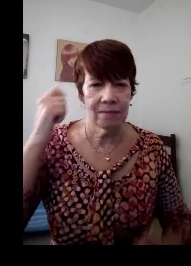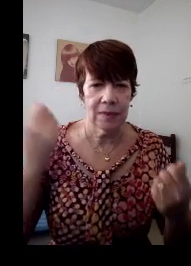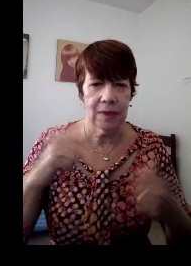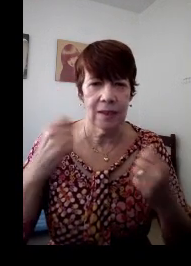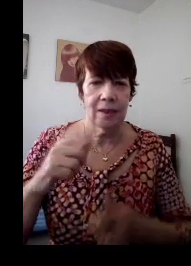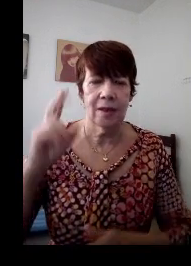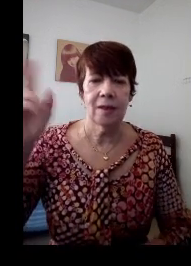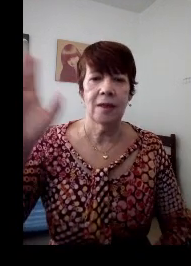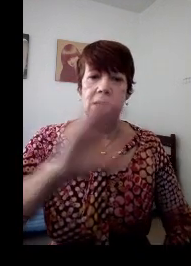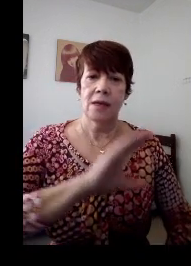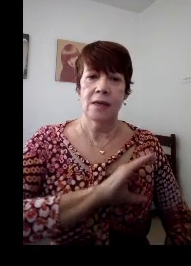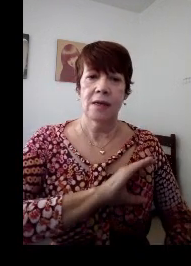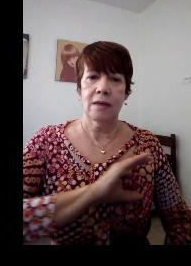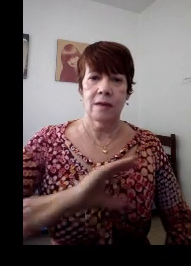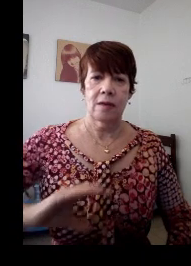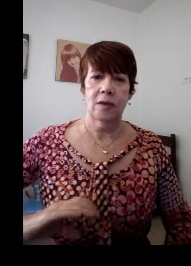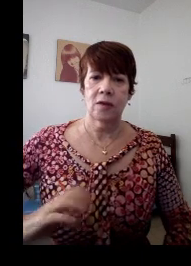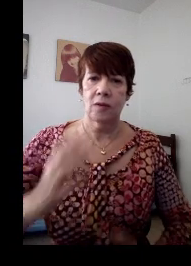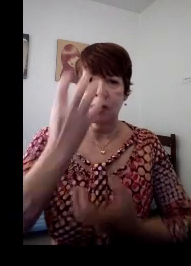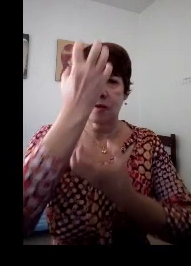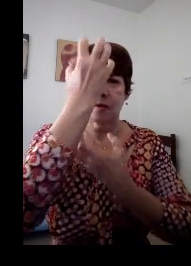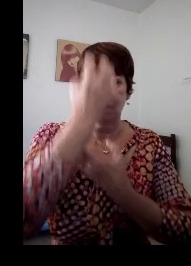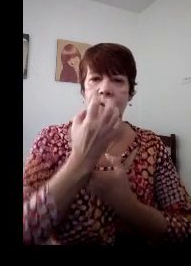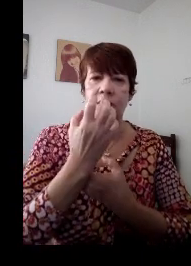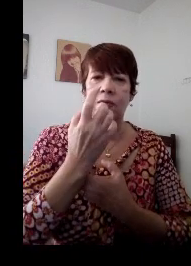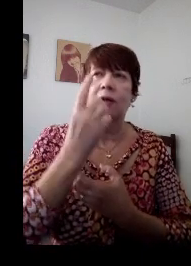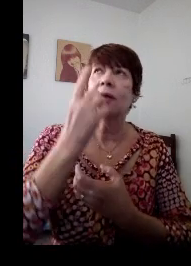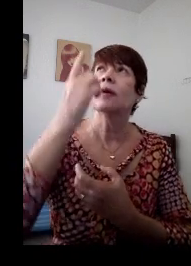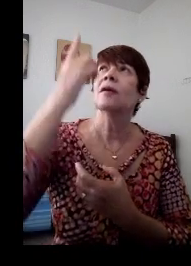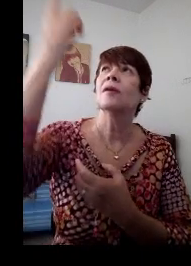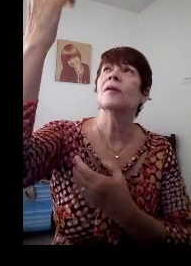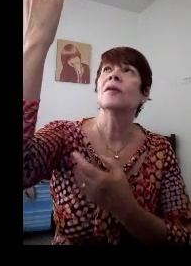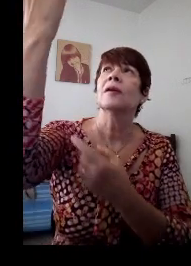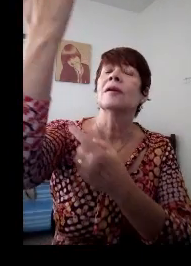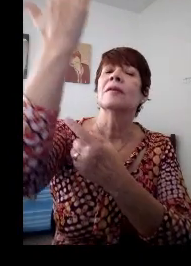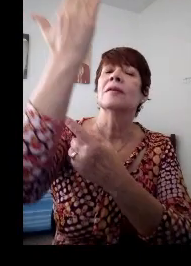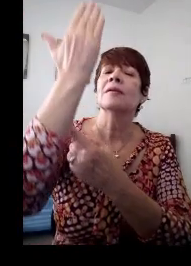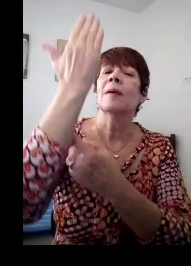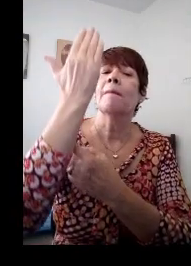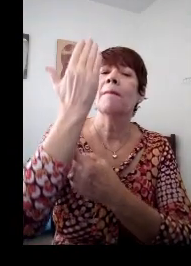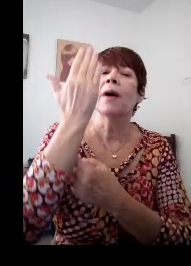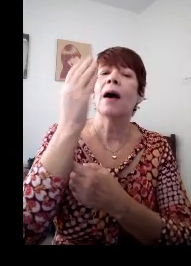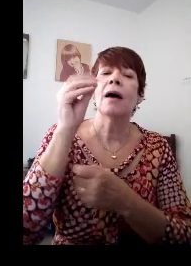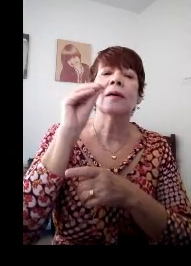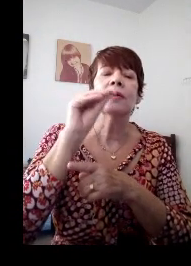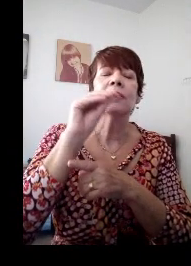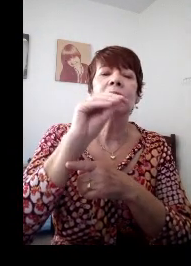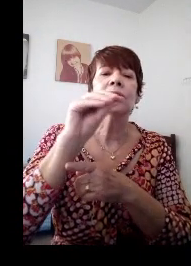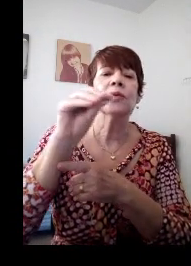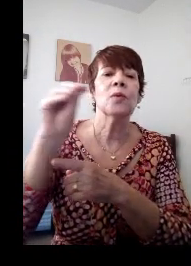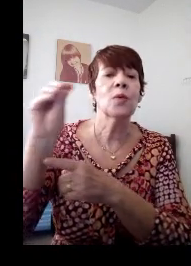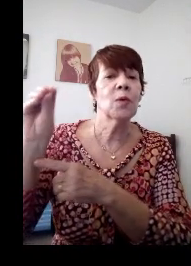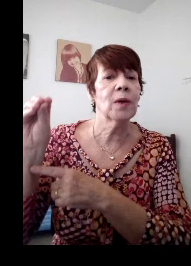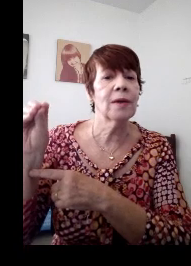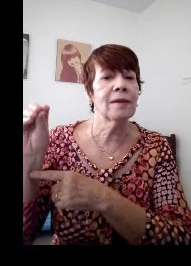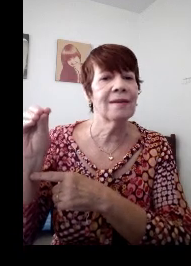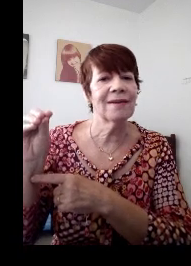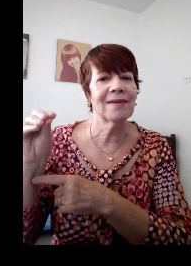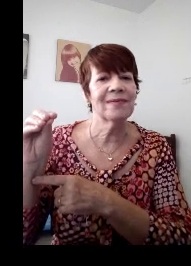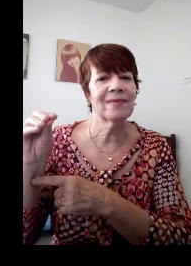é quem nos protege, Ele quem nos ampara, é